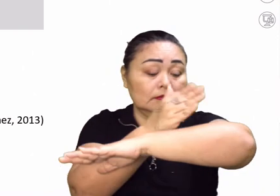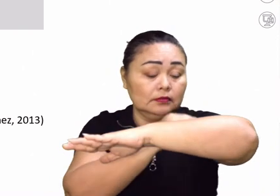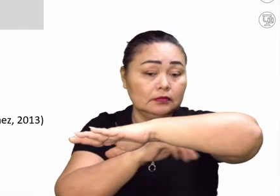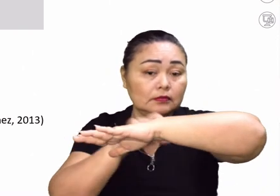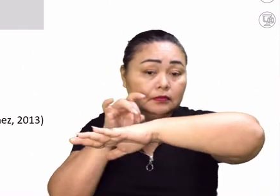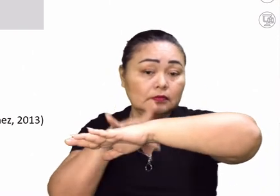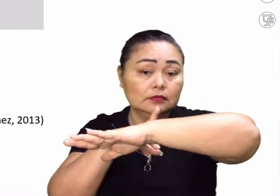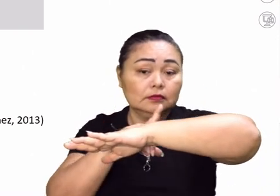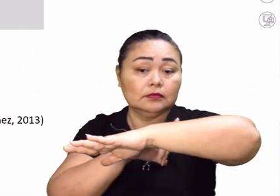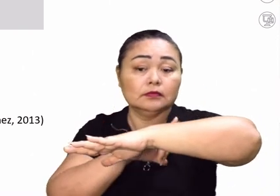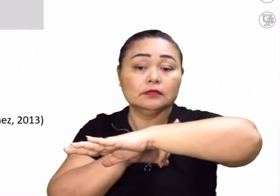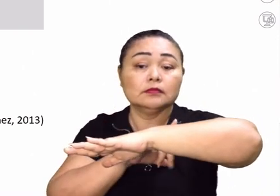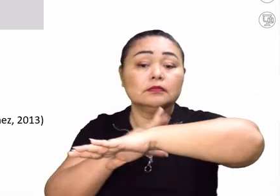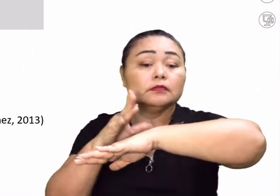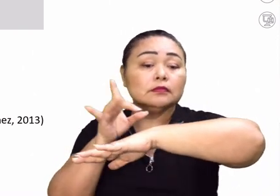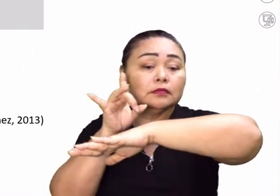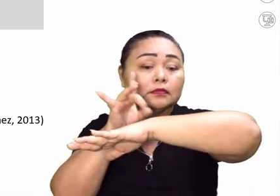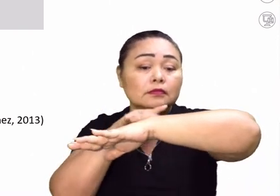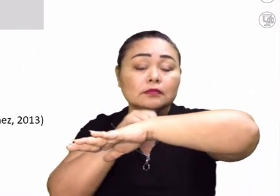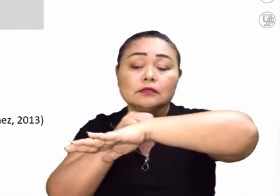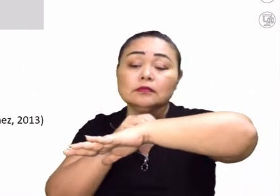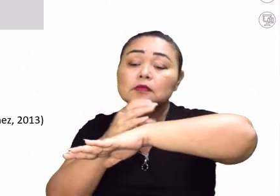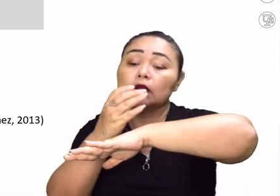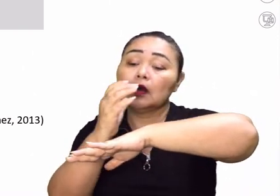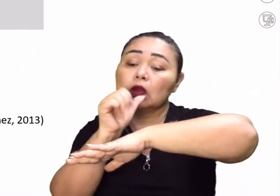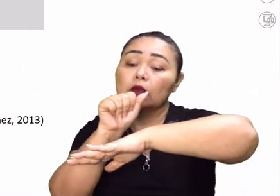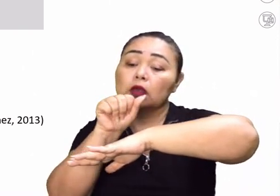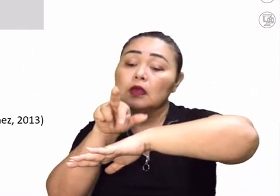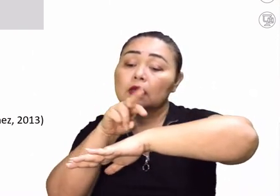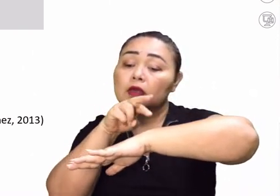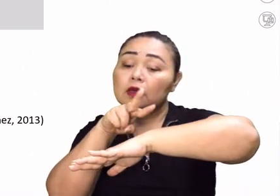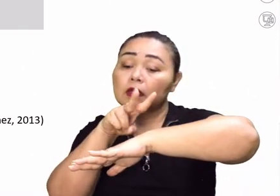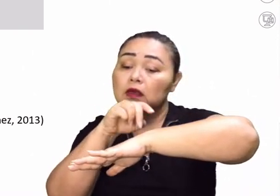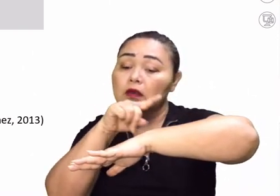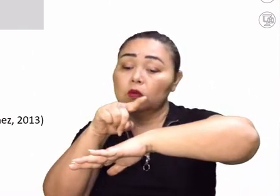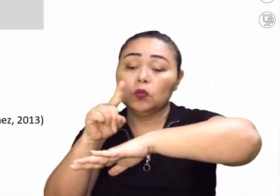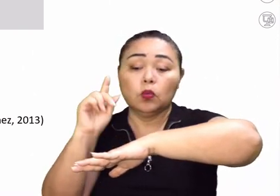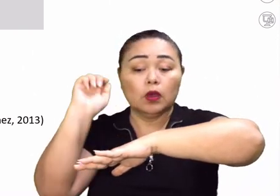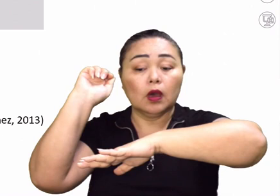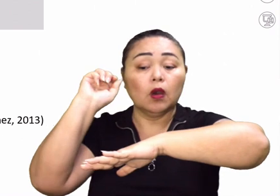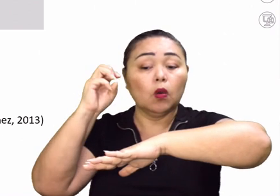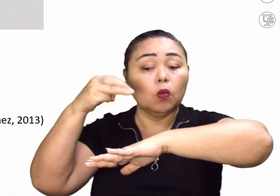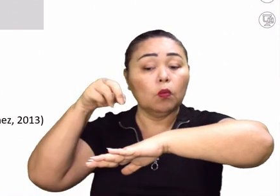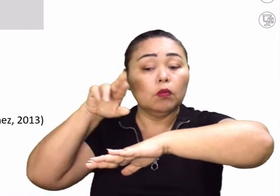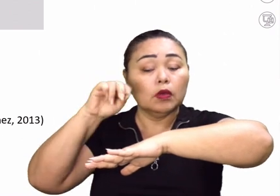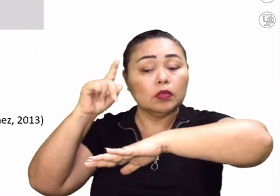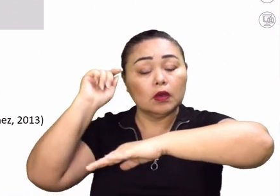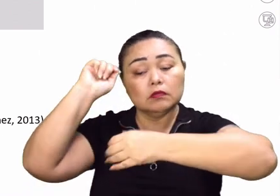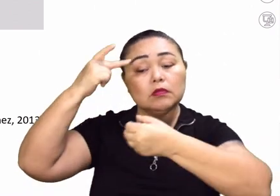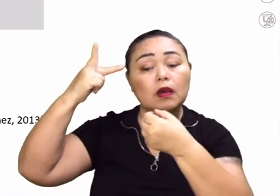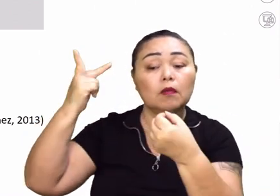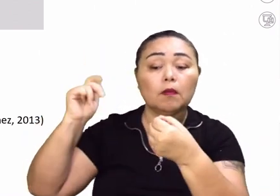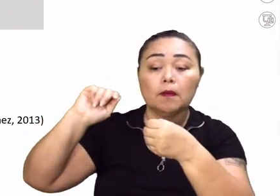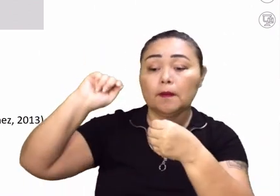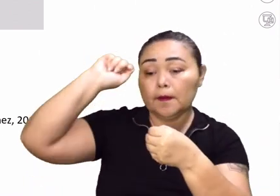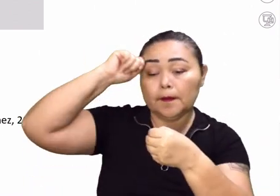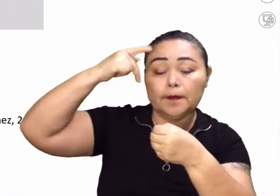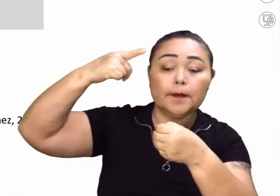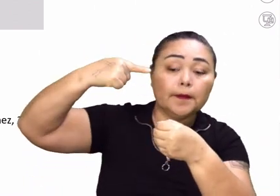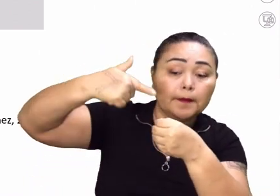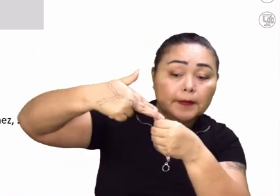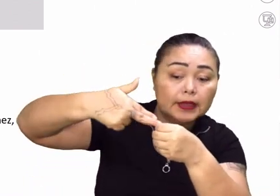as bacias sedimentares abrigam importantes depósitos de carvão mineral petróleo e gás natural